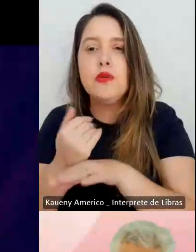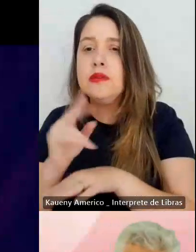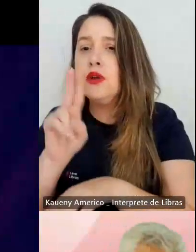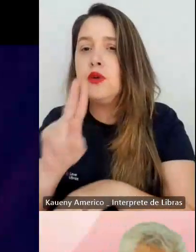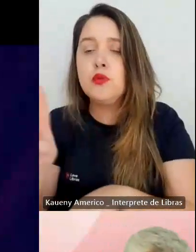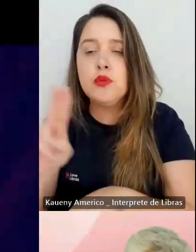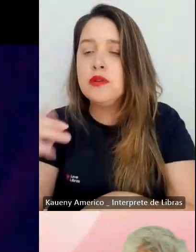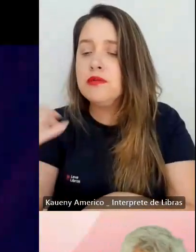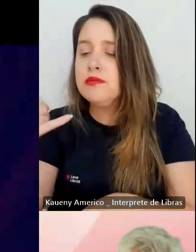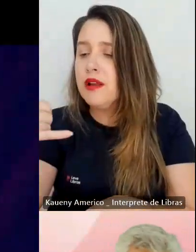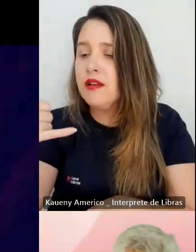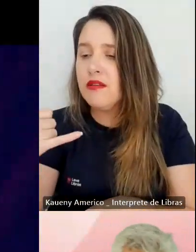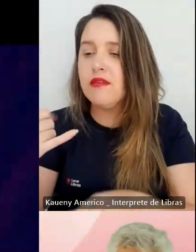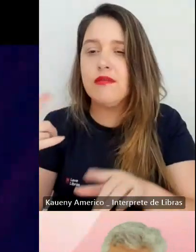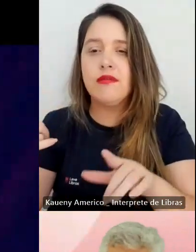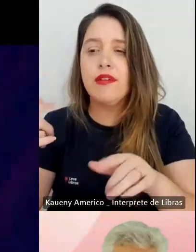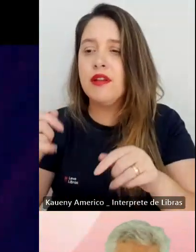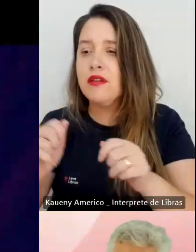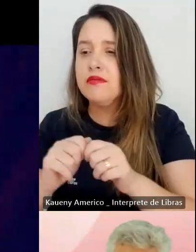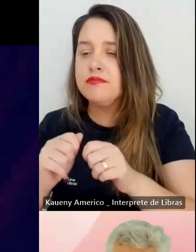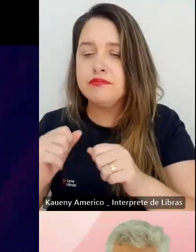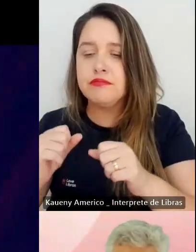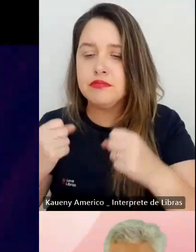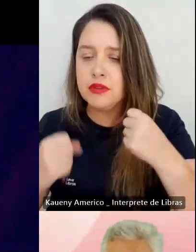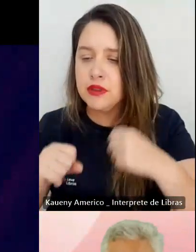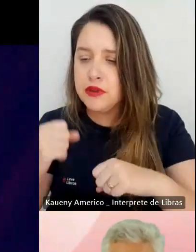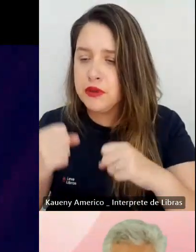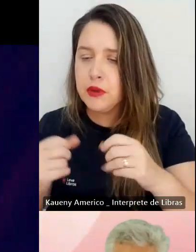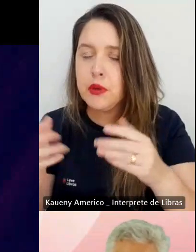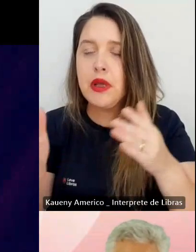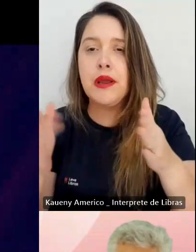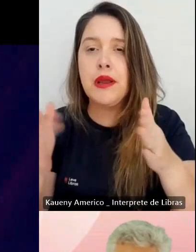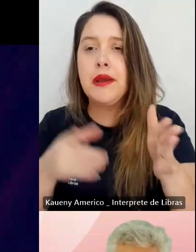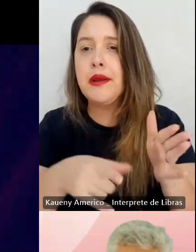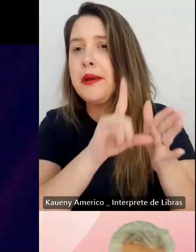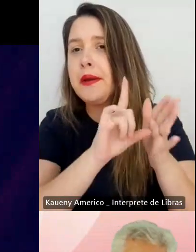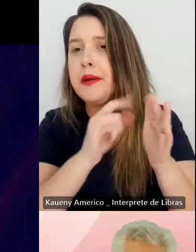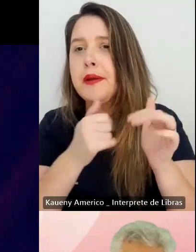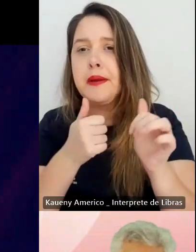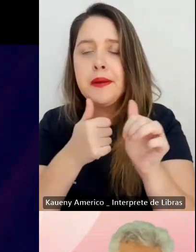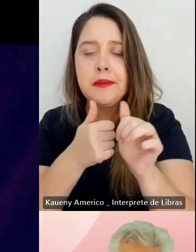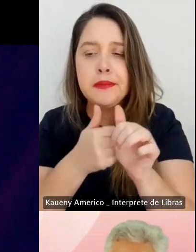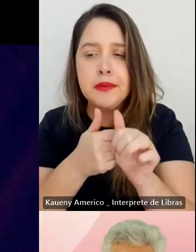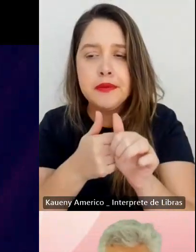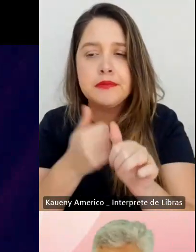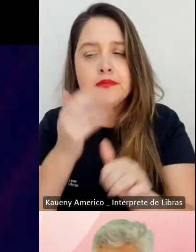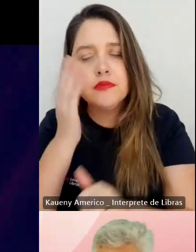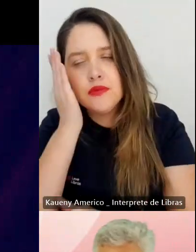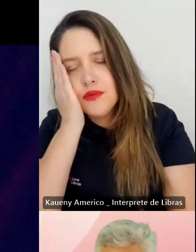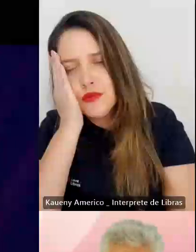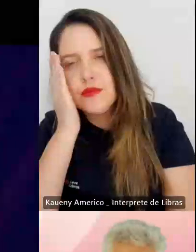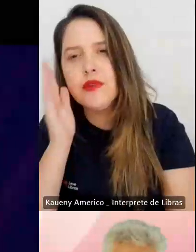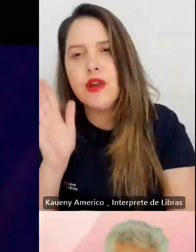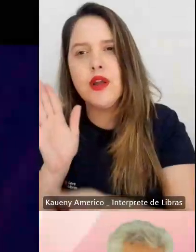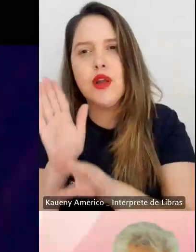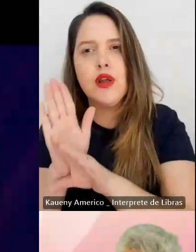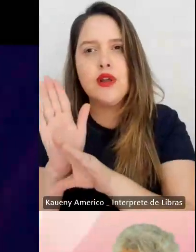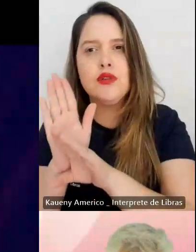fazer exercícios físicos antes do período próximo do período de dormir, porque isso vai te agitar, você vai ter um